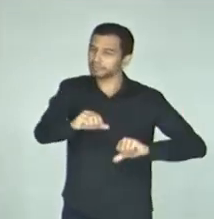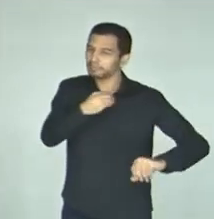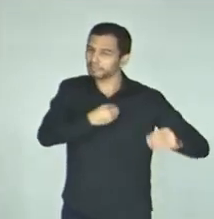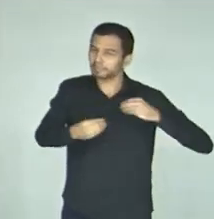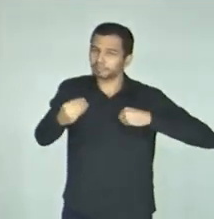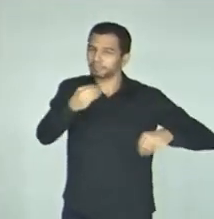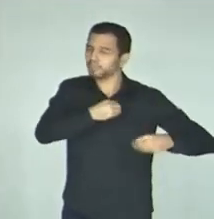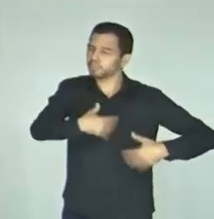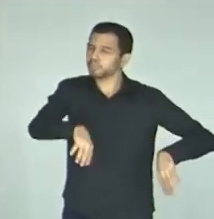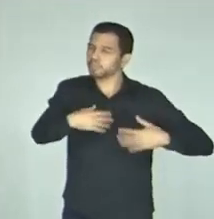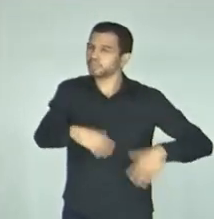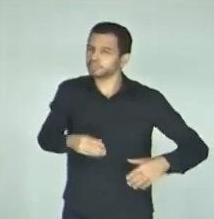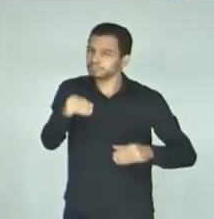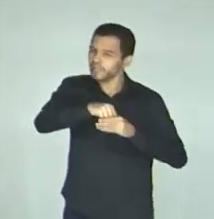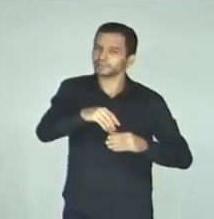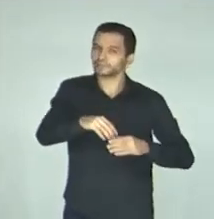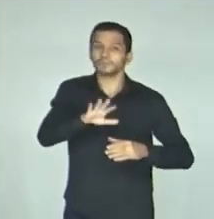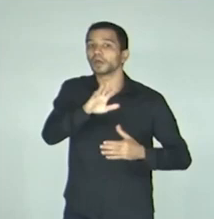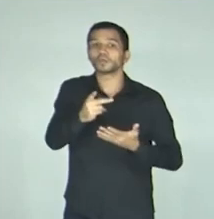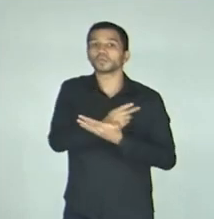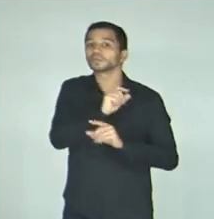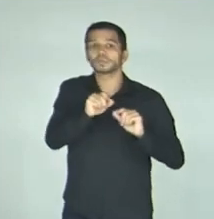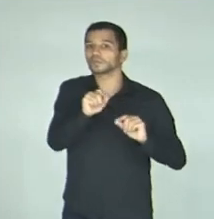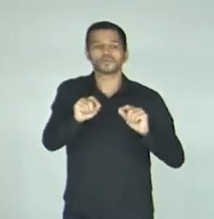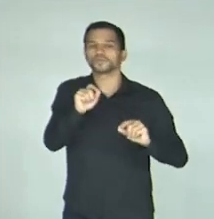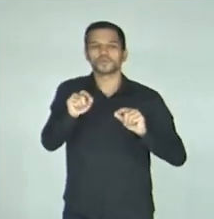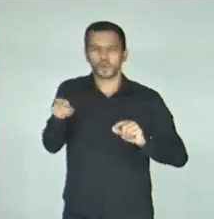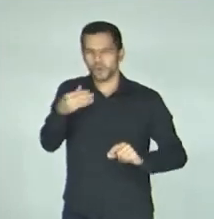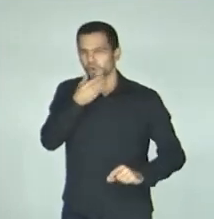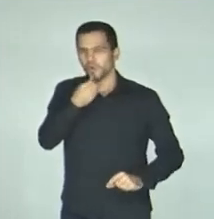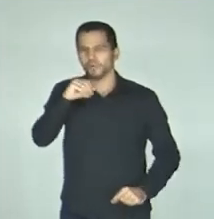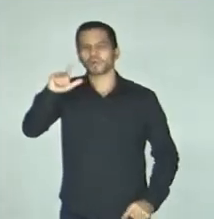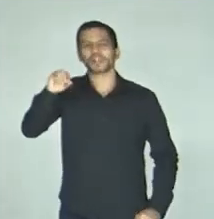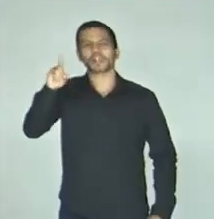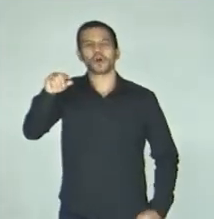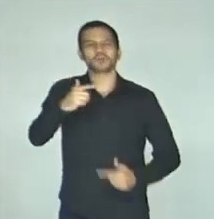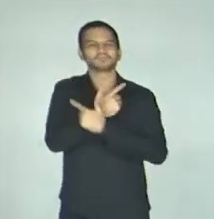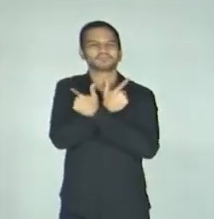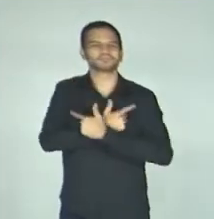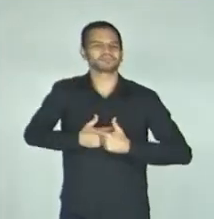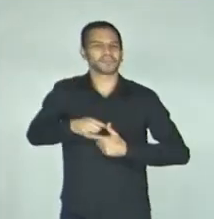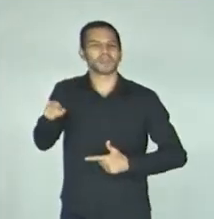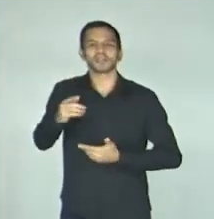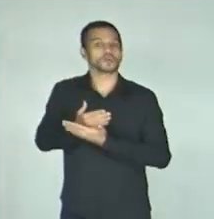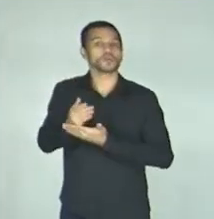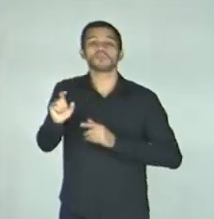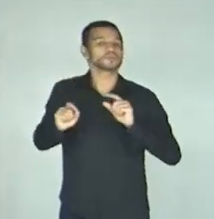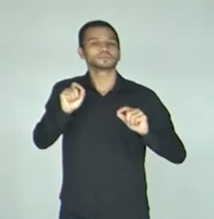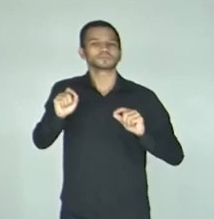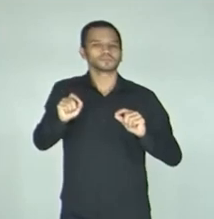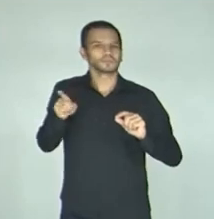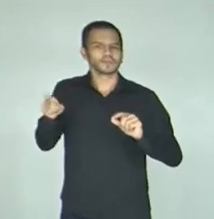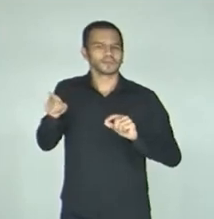sabe que acontece essa pessoa chamada ló ele começa logo